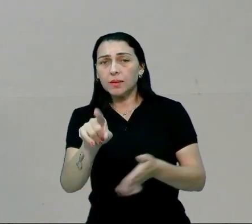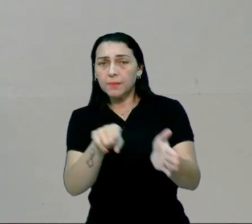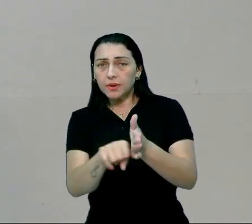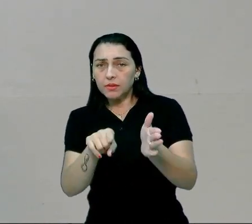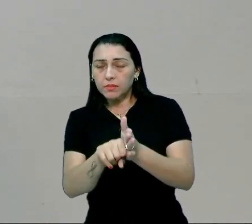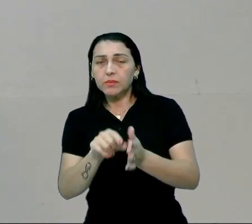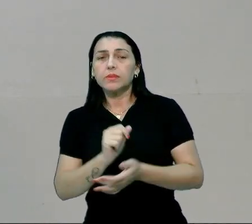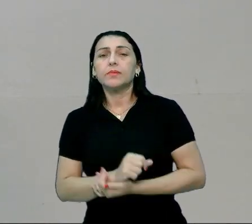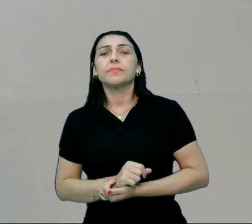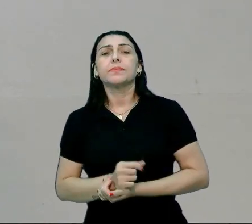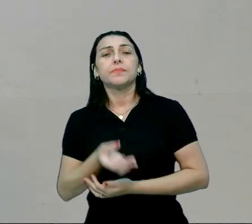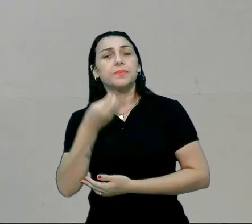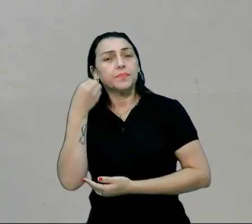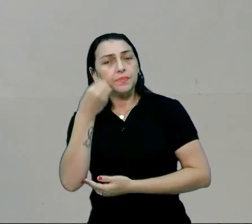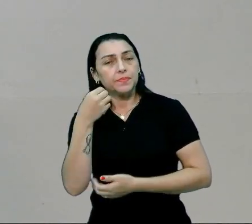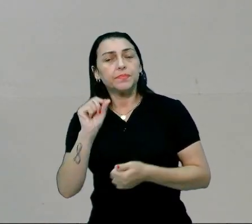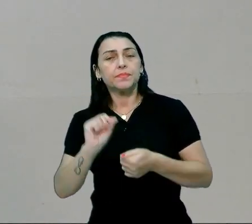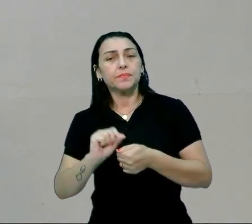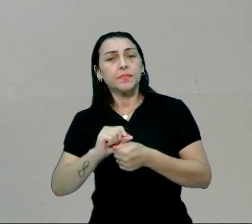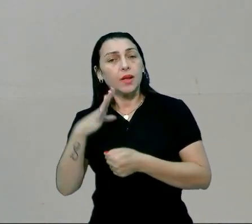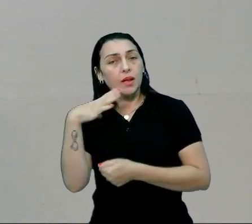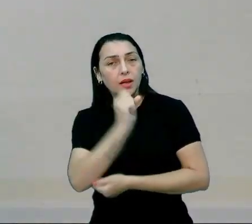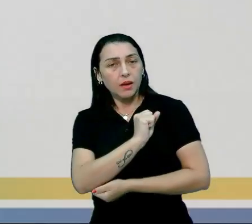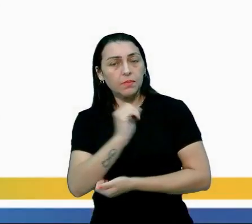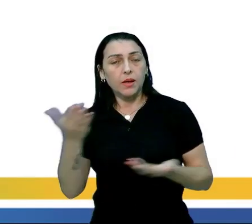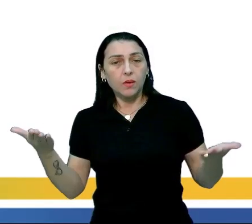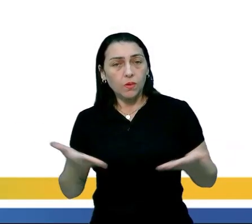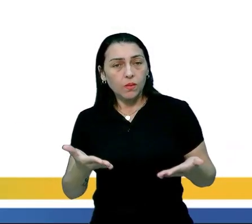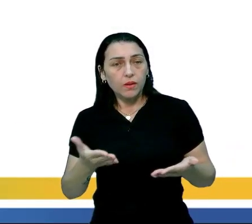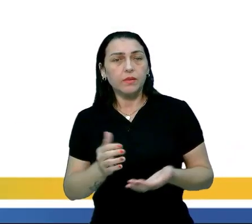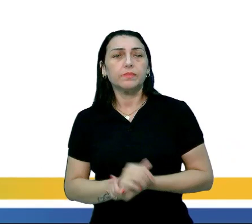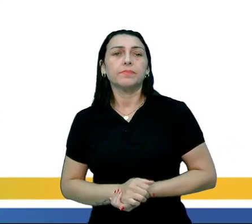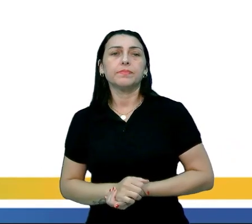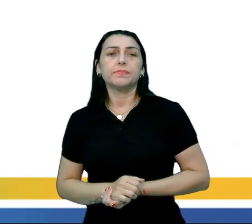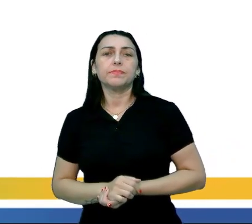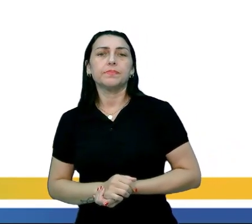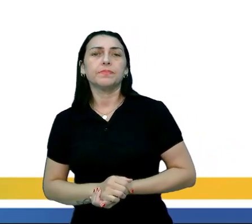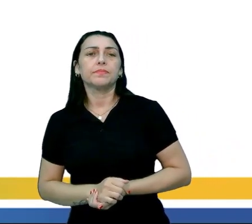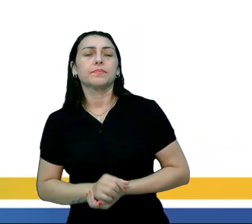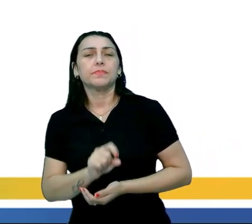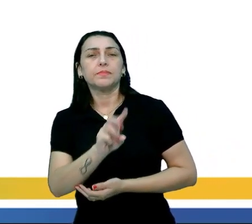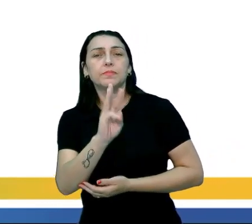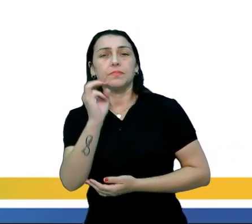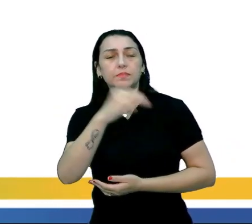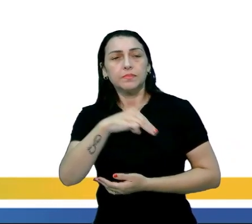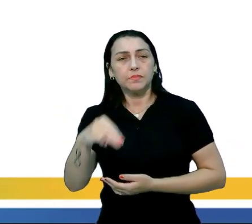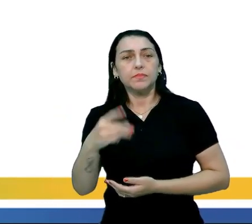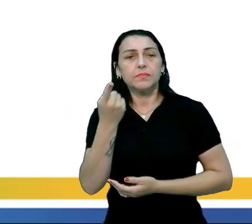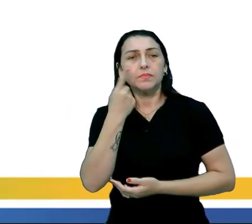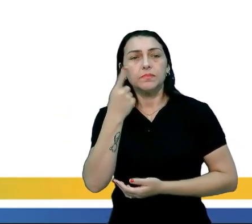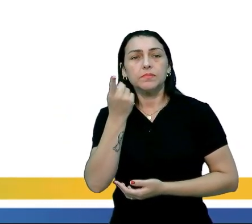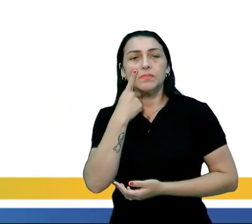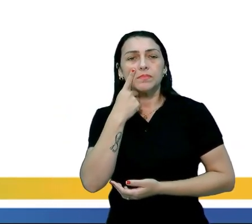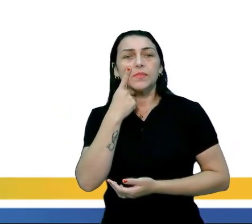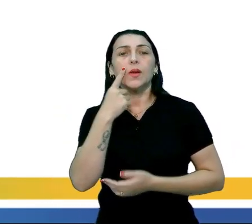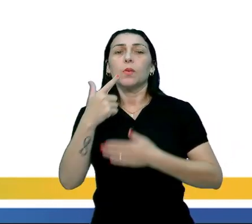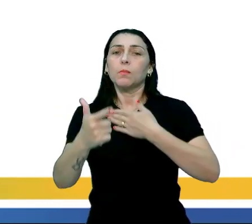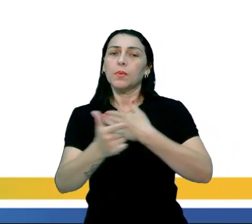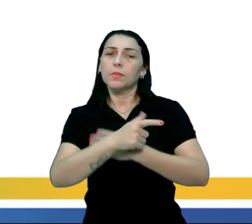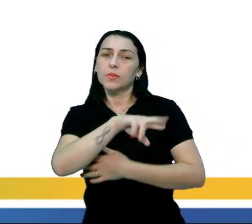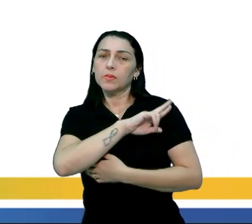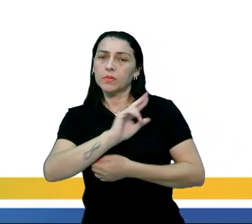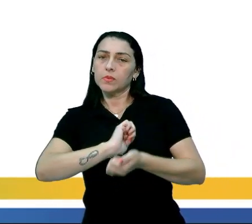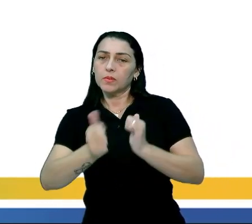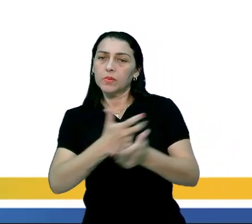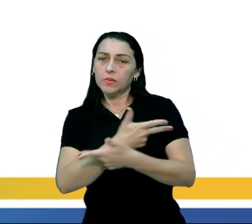questão. Então a gente vai tentar fazer esse mapeamento rápido agora. Marca tempo na tela, 3 minutos para a gente responder. Ó. Ao considerar o papel